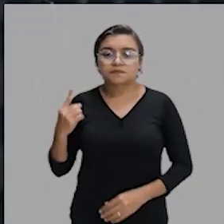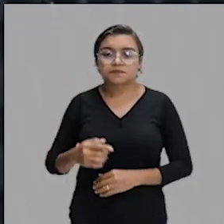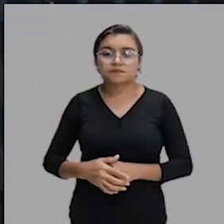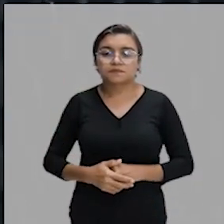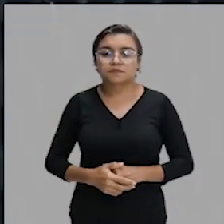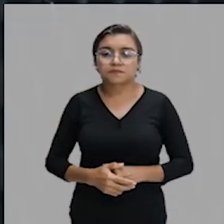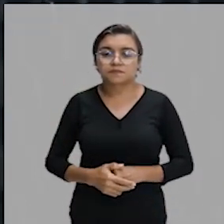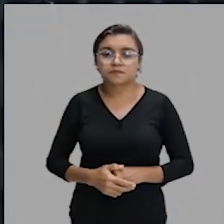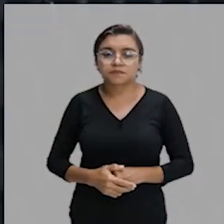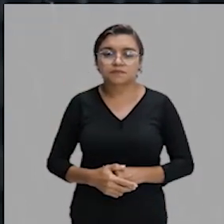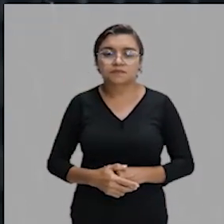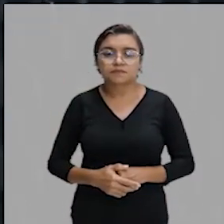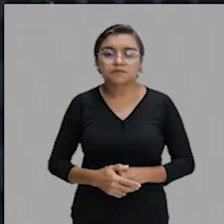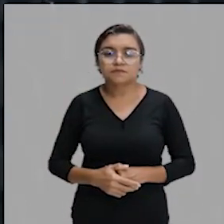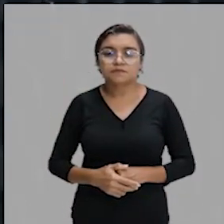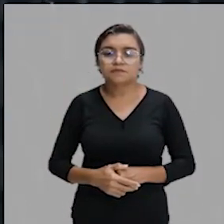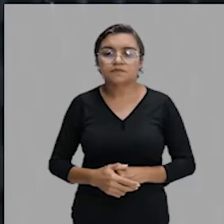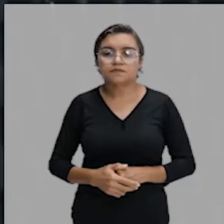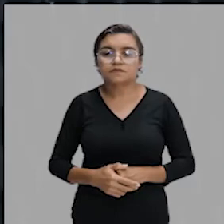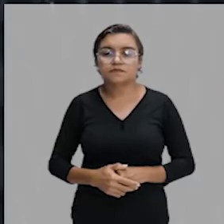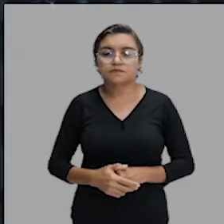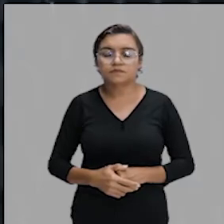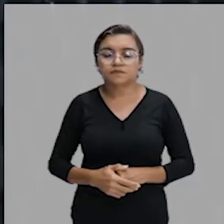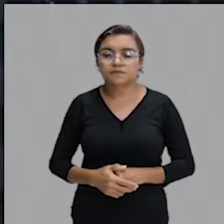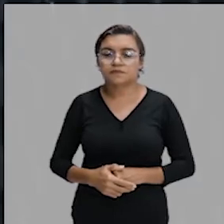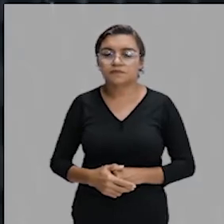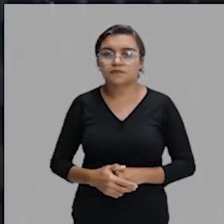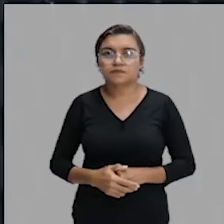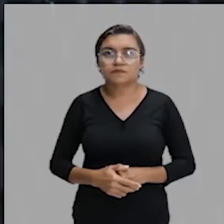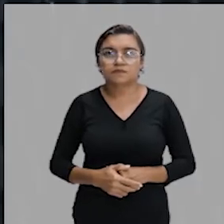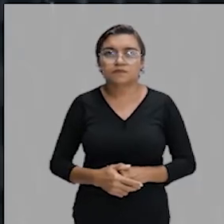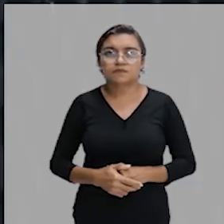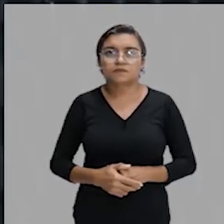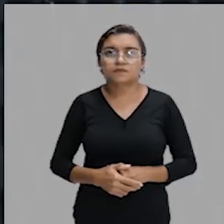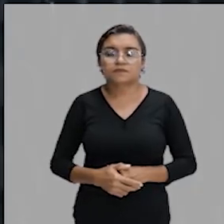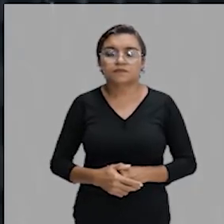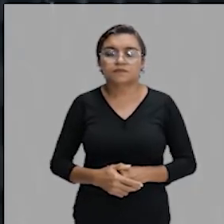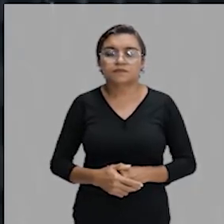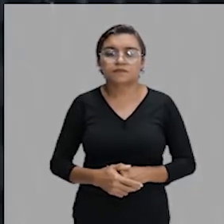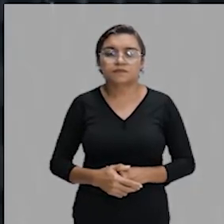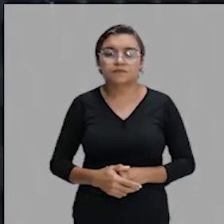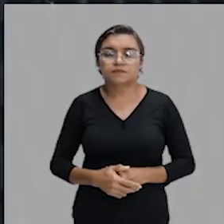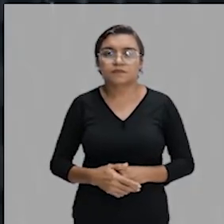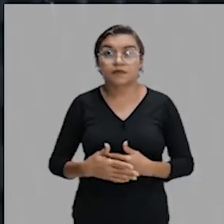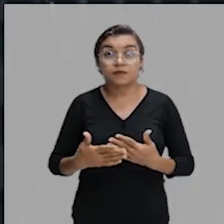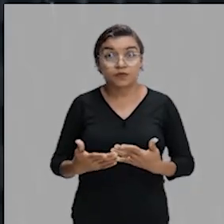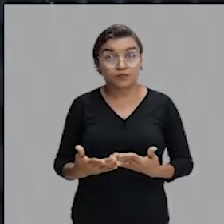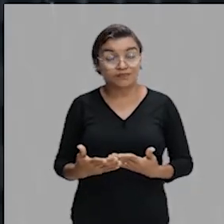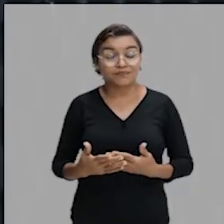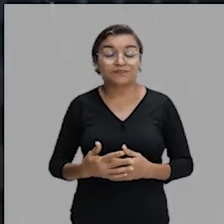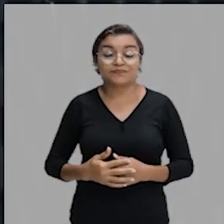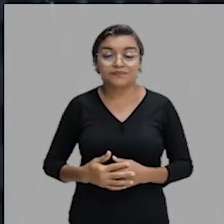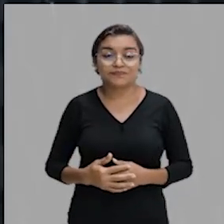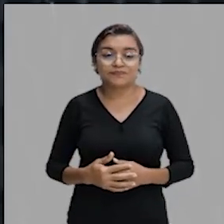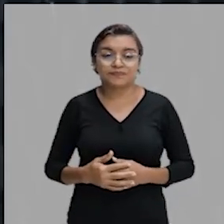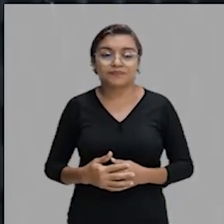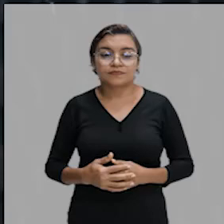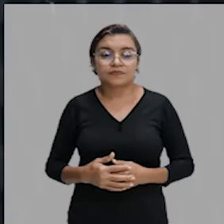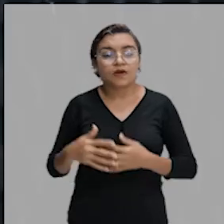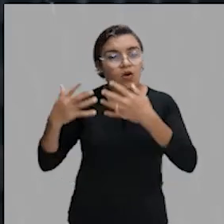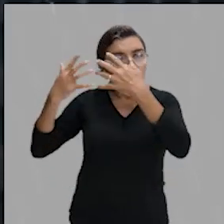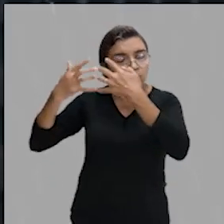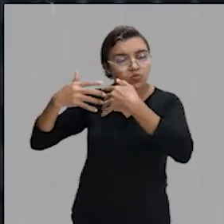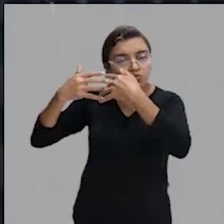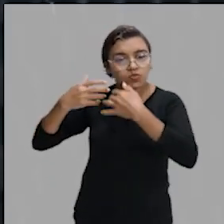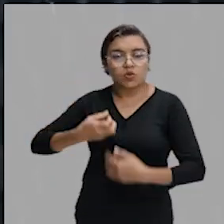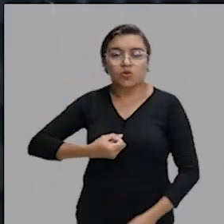singularidade no âmbito da lógica. Sobre isso, tem-se como correto que, vamos lá, o silogismo é